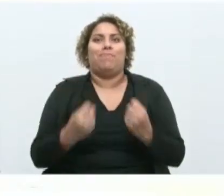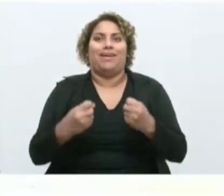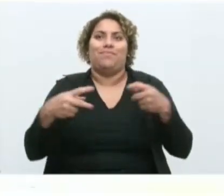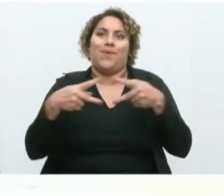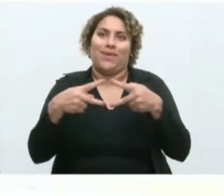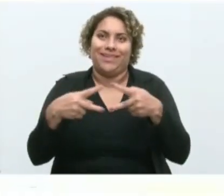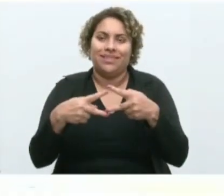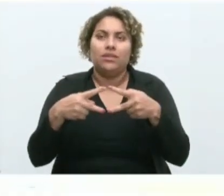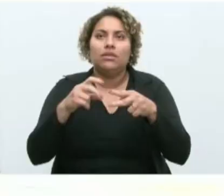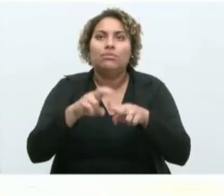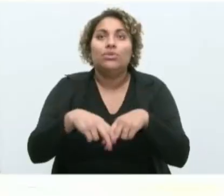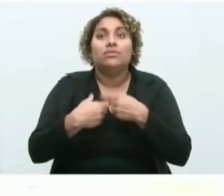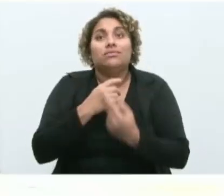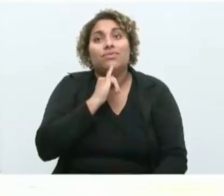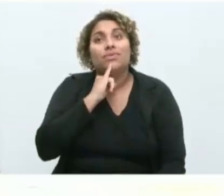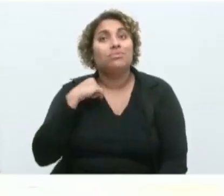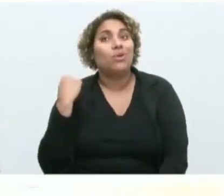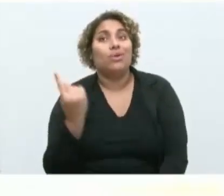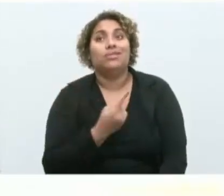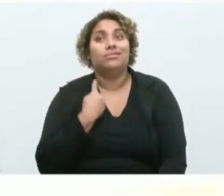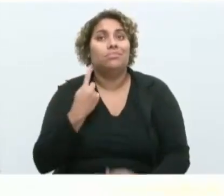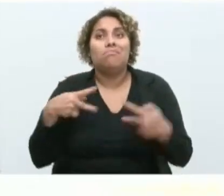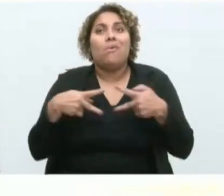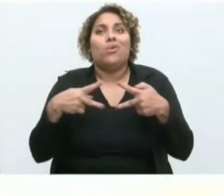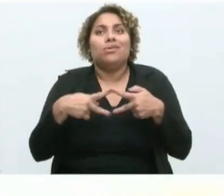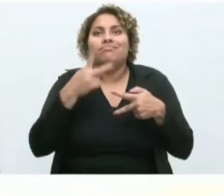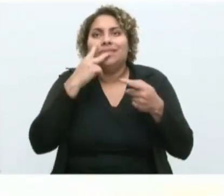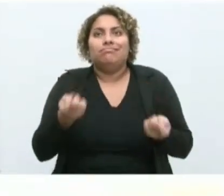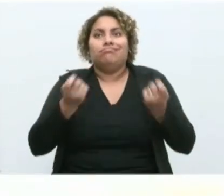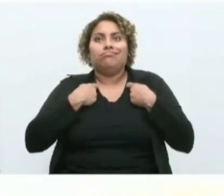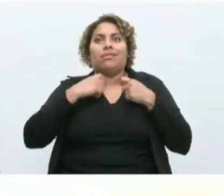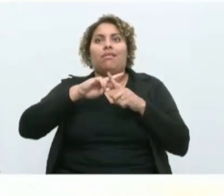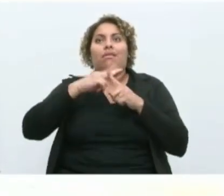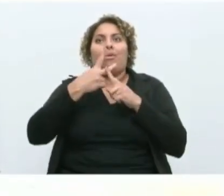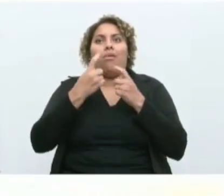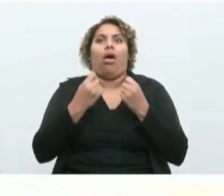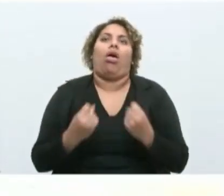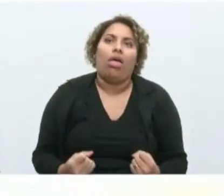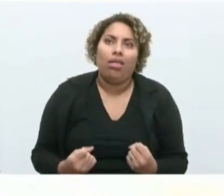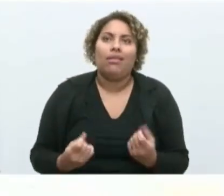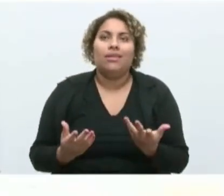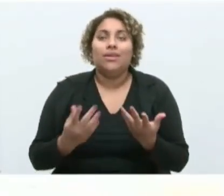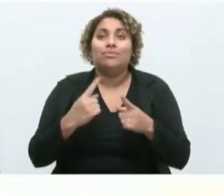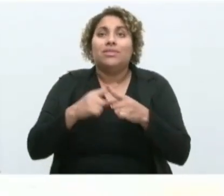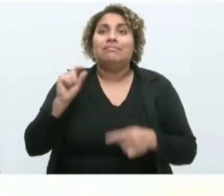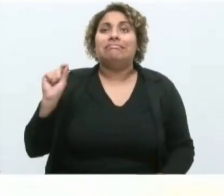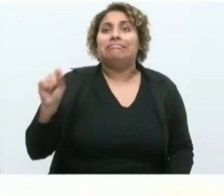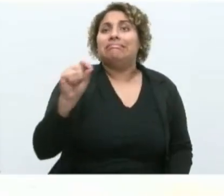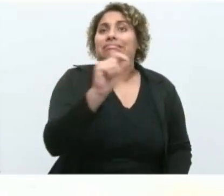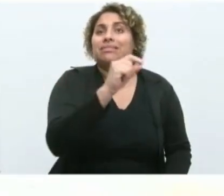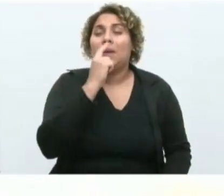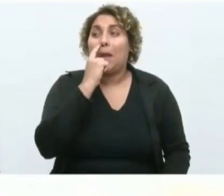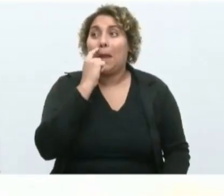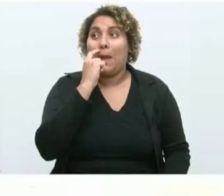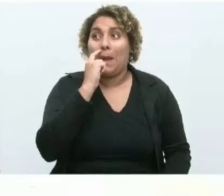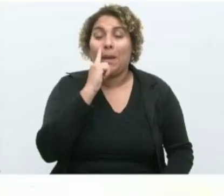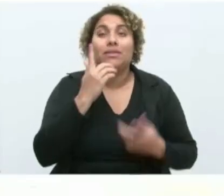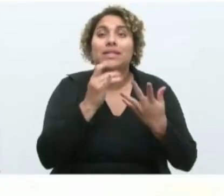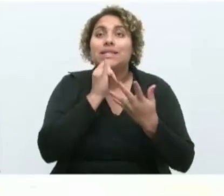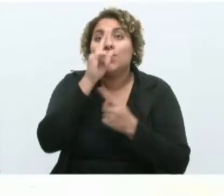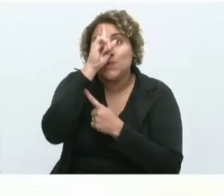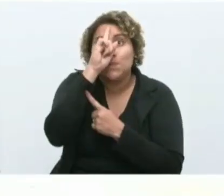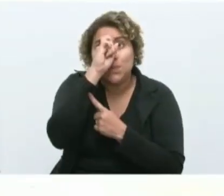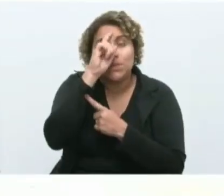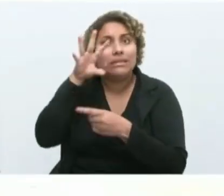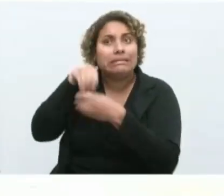da incompetência de inúmeros municípios da região, porque a gente tem um hospital entupido de gente todo